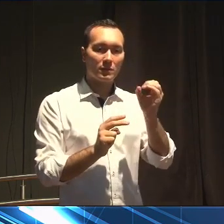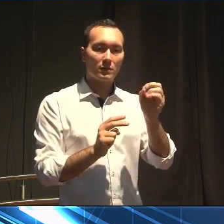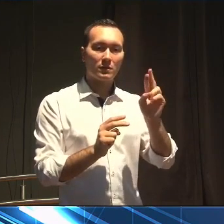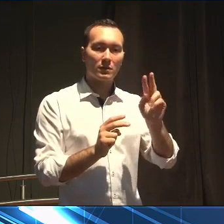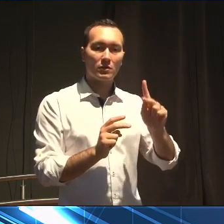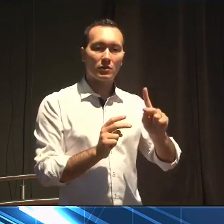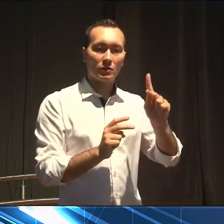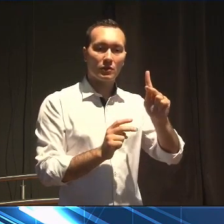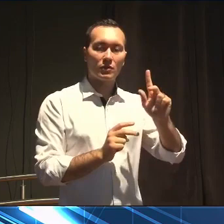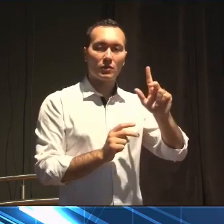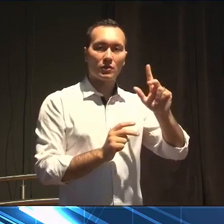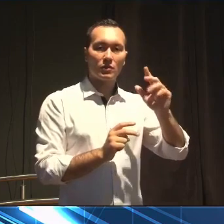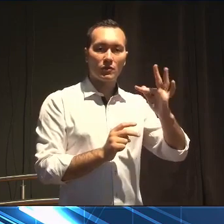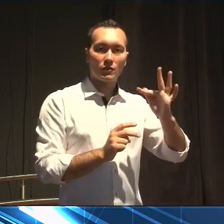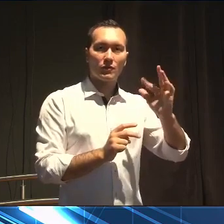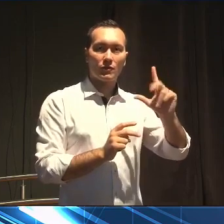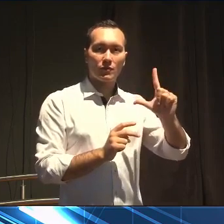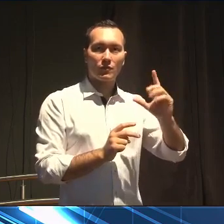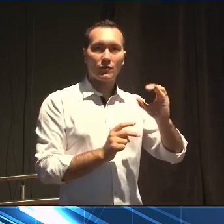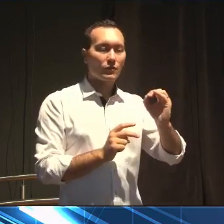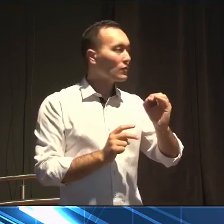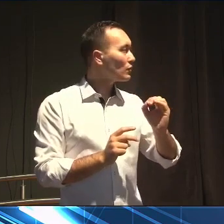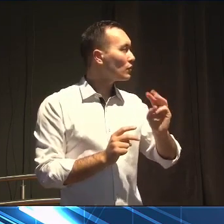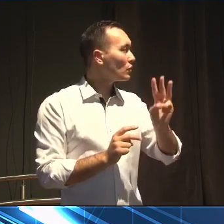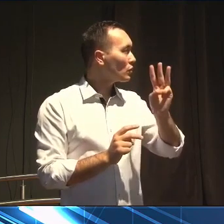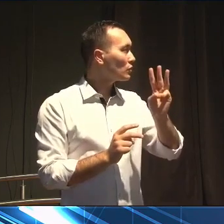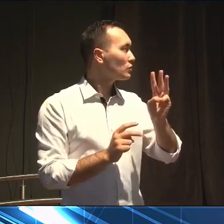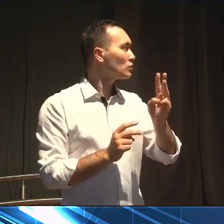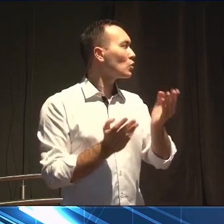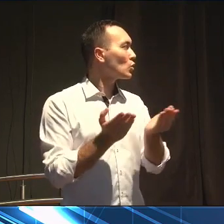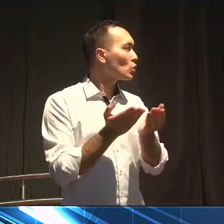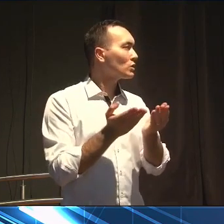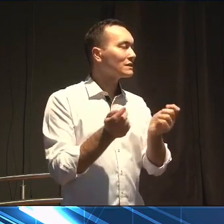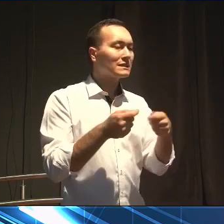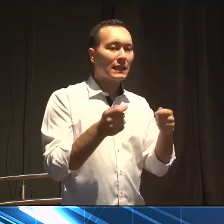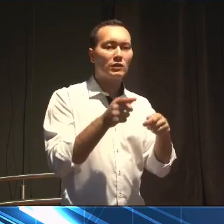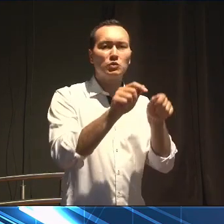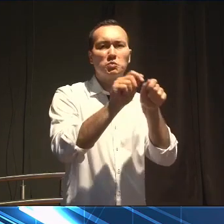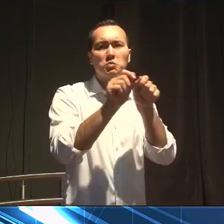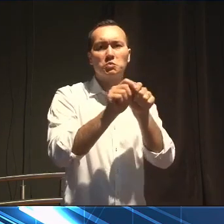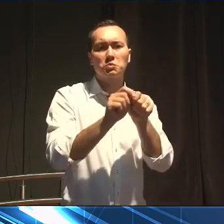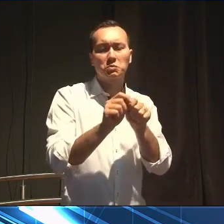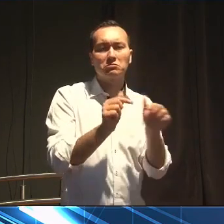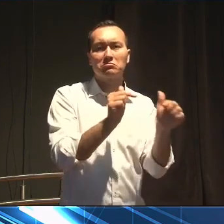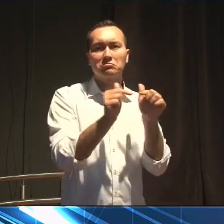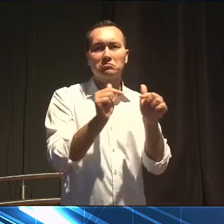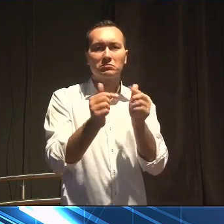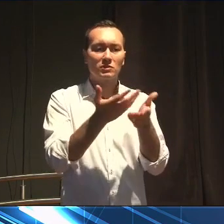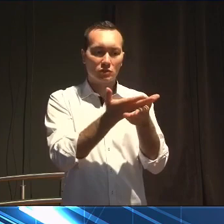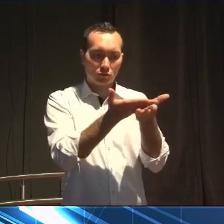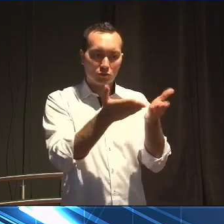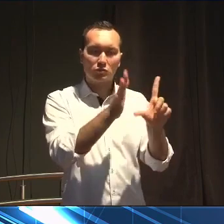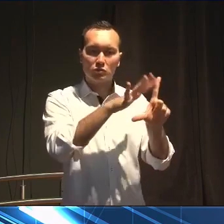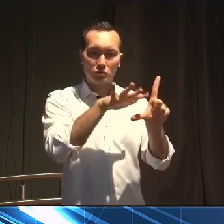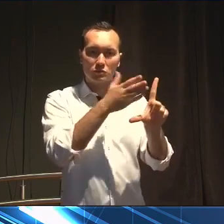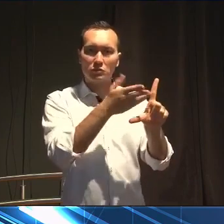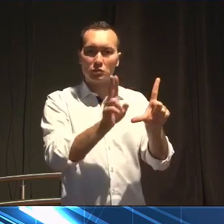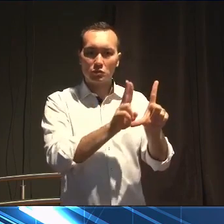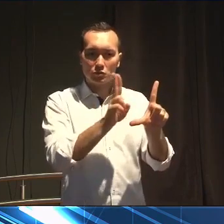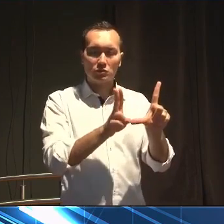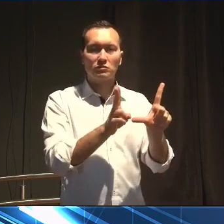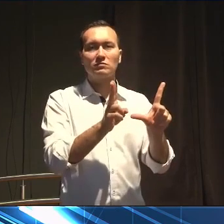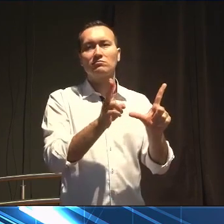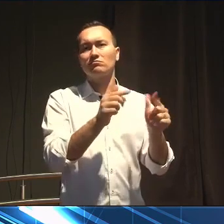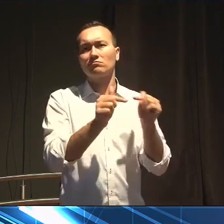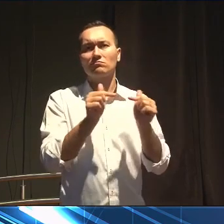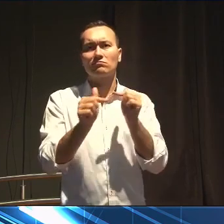para todo tipo de indústria, para o que importa se é arquitetura, entretenimento, design de produto, computação científica, automação industrial e